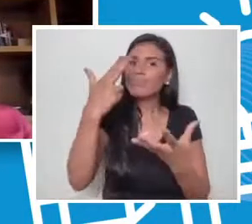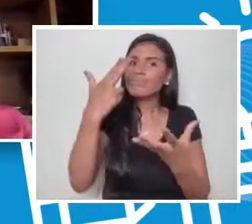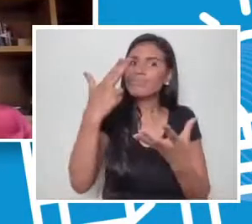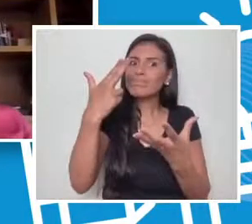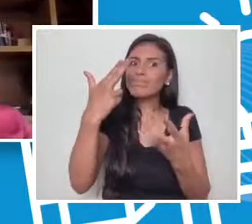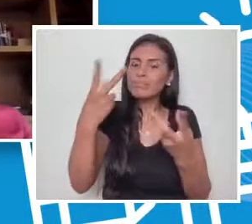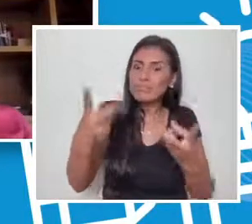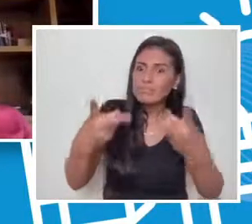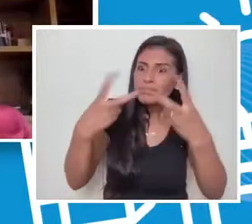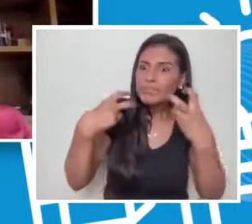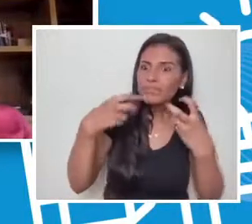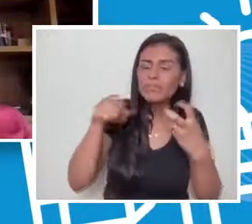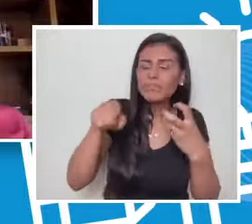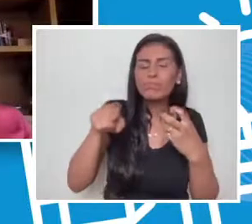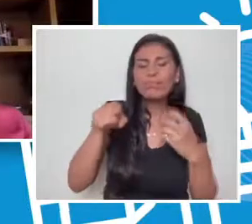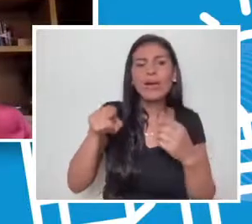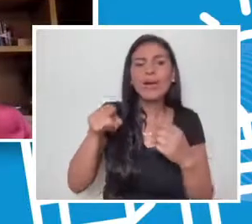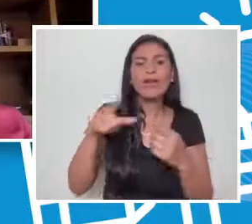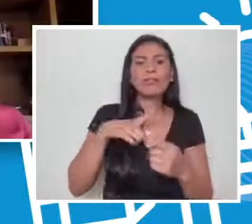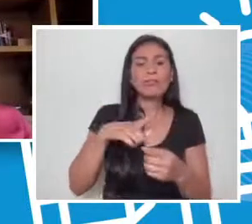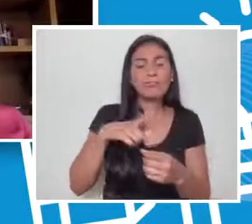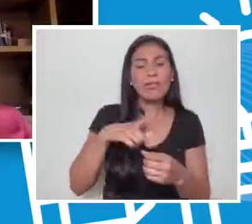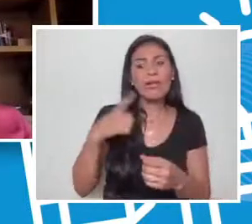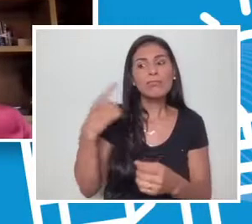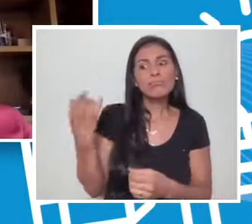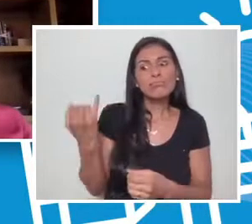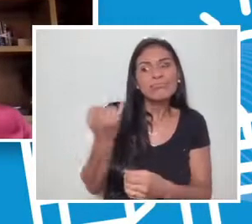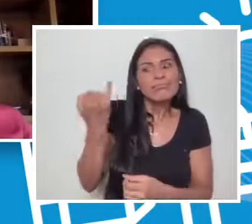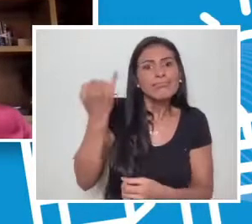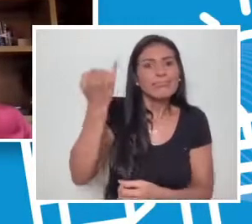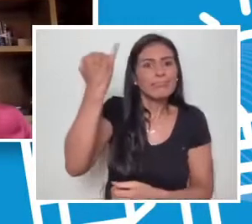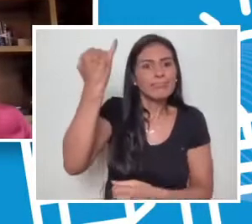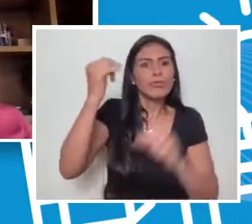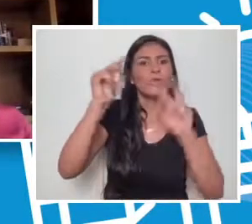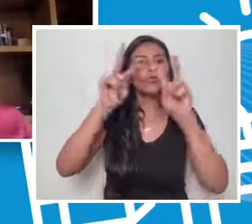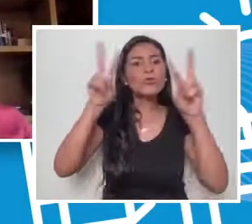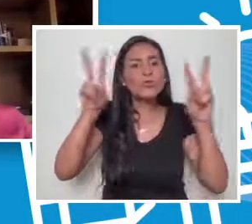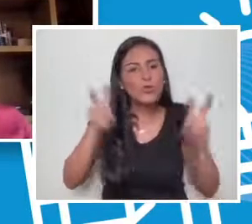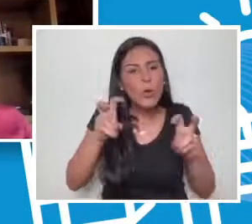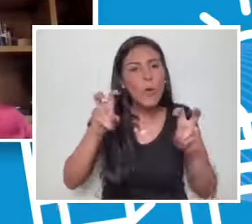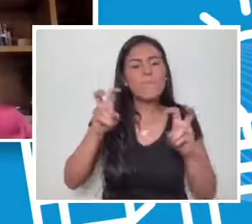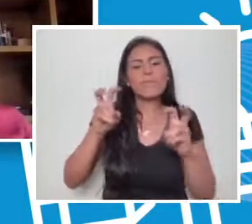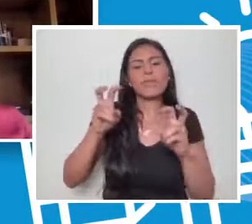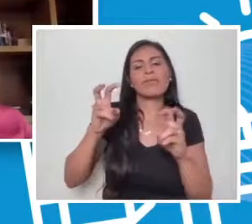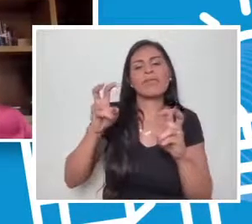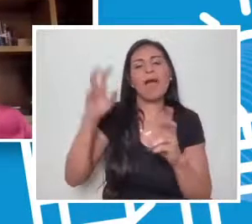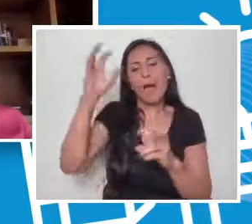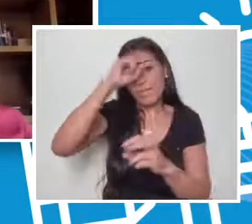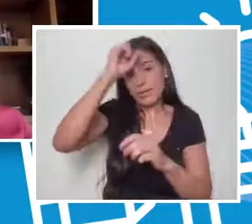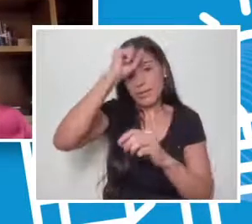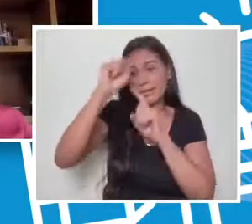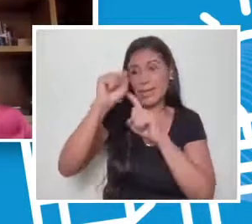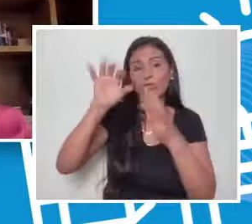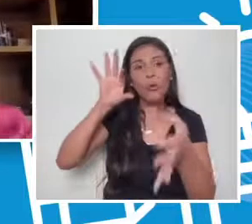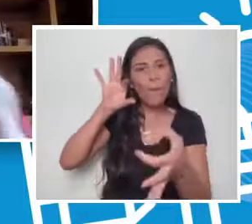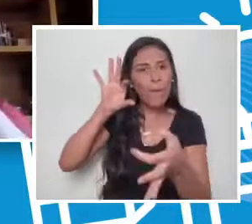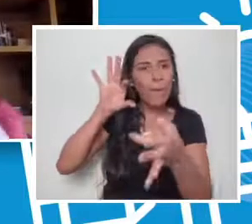forte, um valor forte na aprendizagem. E aí eu queria